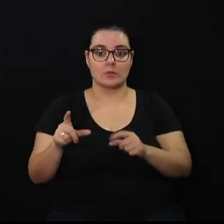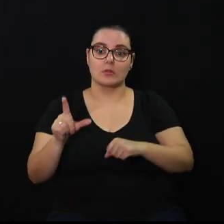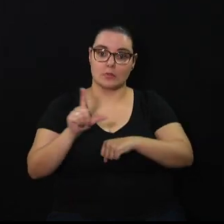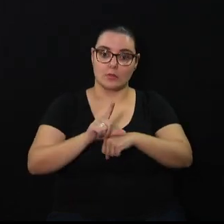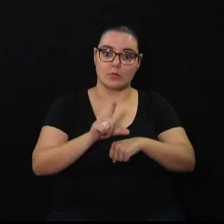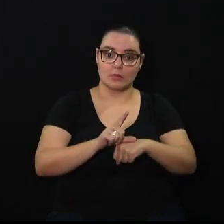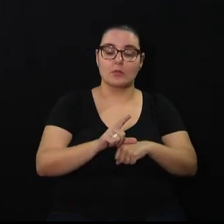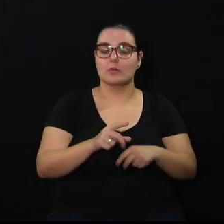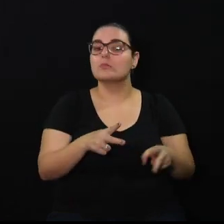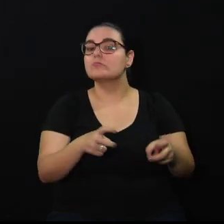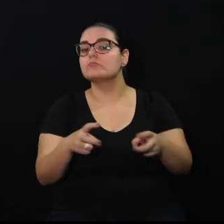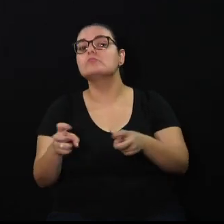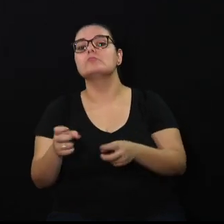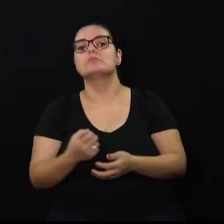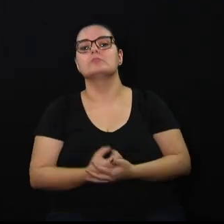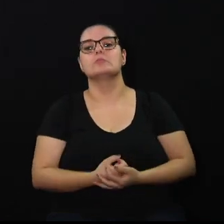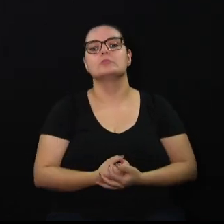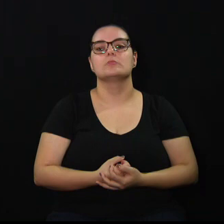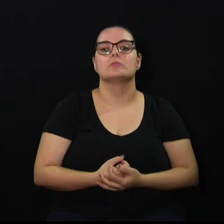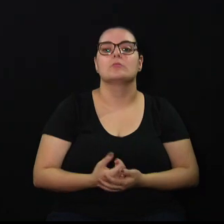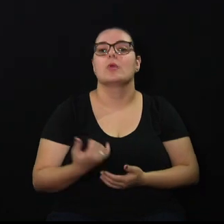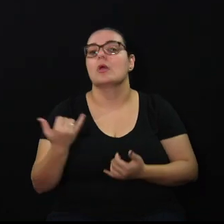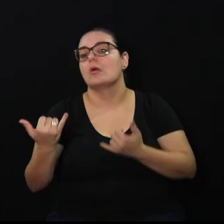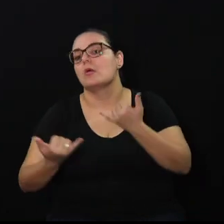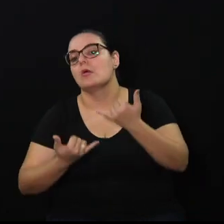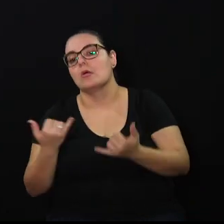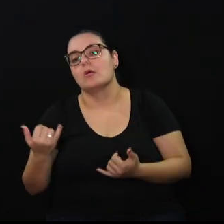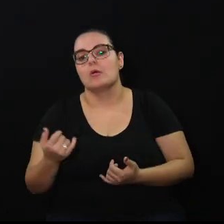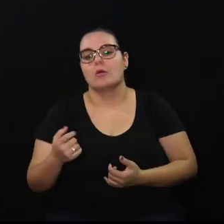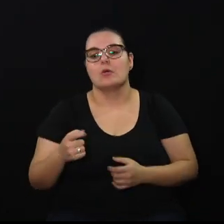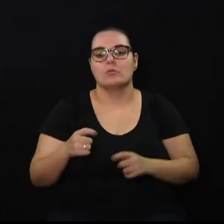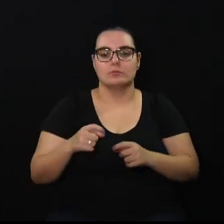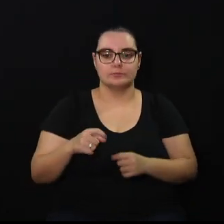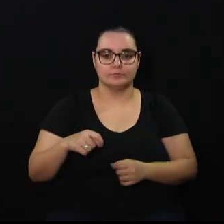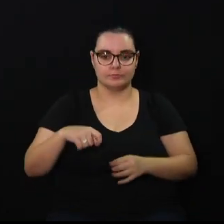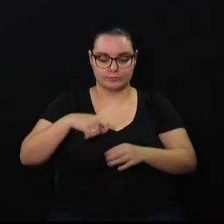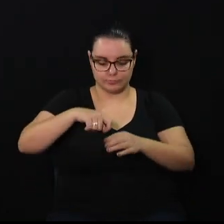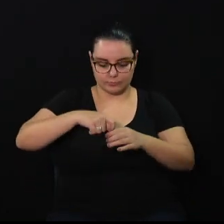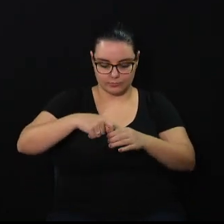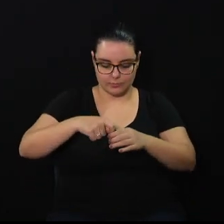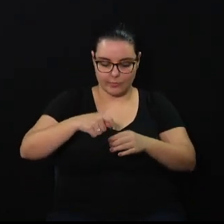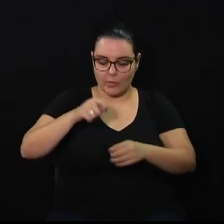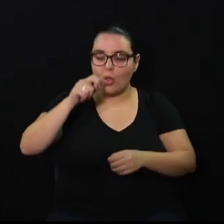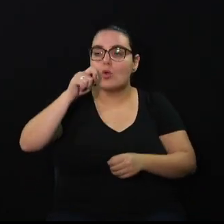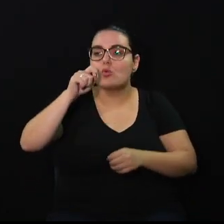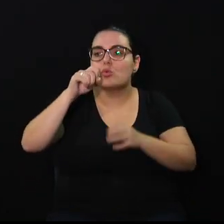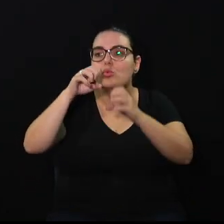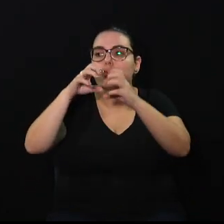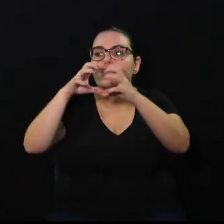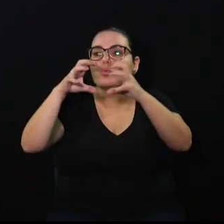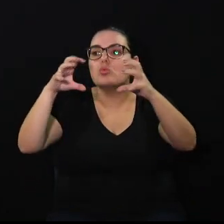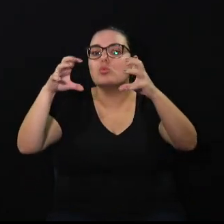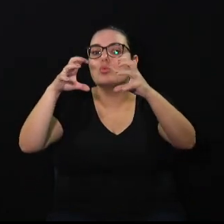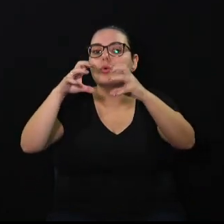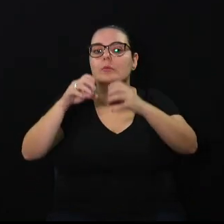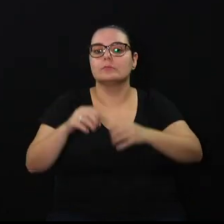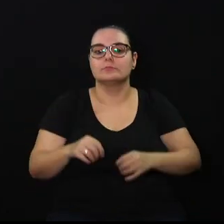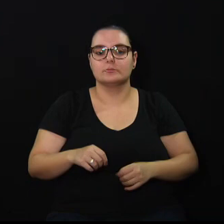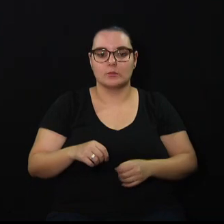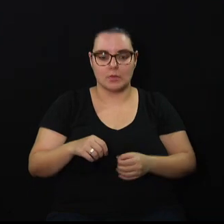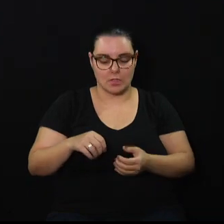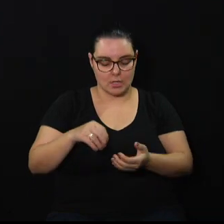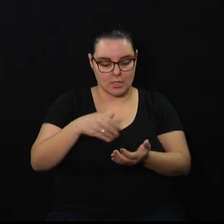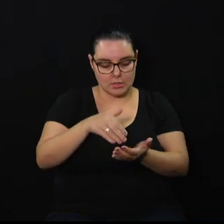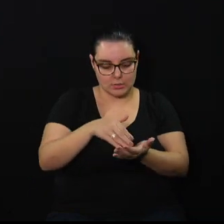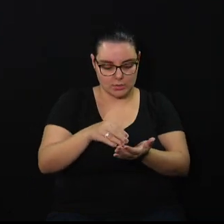que andei vendo tá brincadeiras e assoprar canudinho tá pinturas e bolinhas de sabão bolinha de sabão